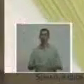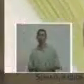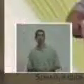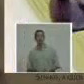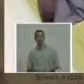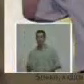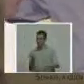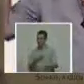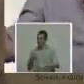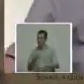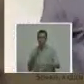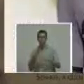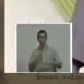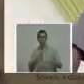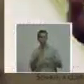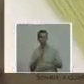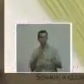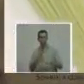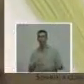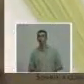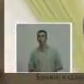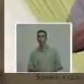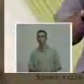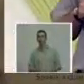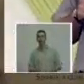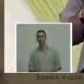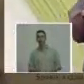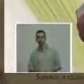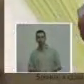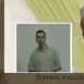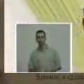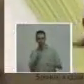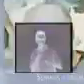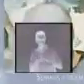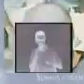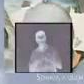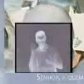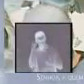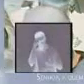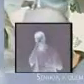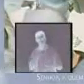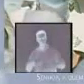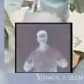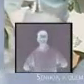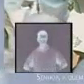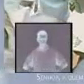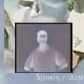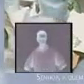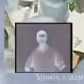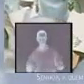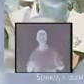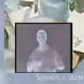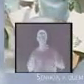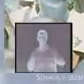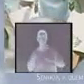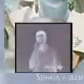certo para não fazer nenhuma bobagem para não pecar nós temos que acreditar nisso do mesmo jeito que você tem Boa intenção no seu coração